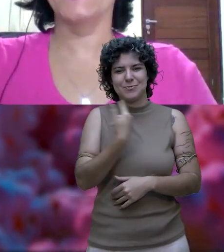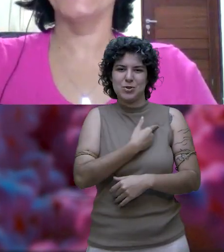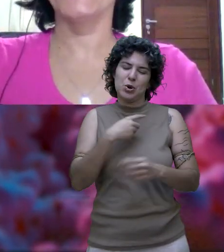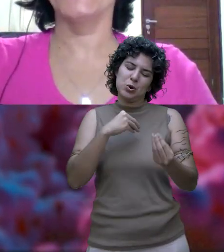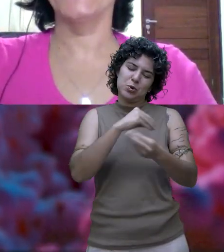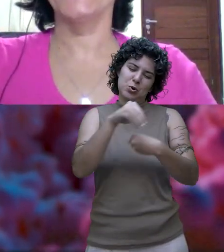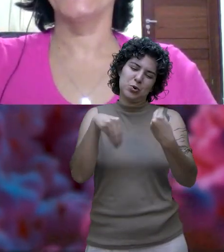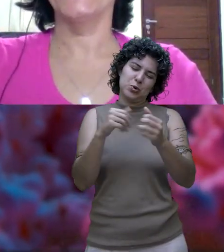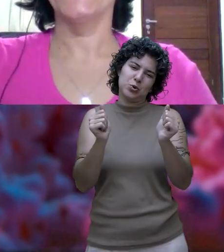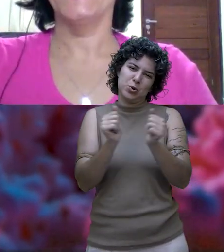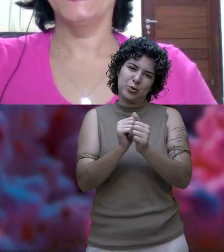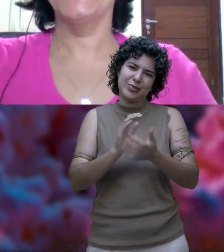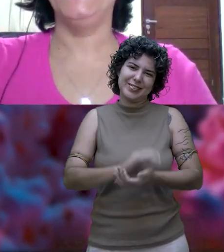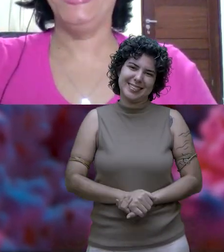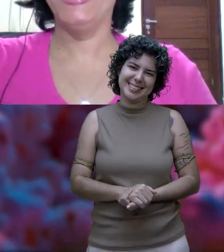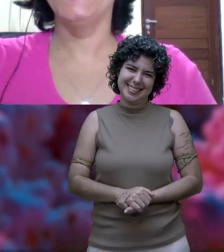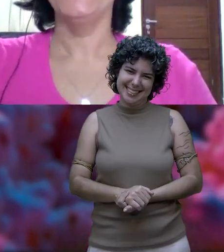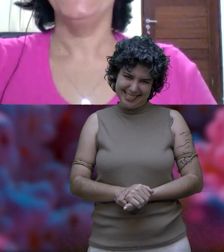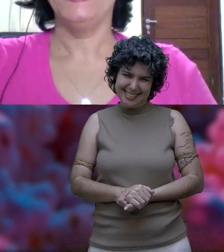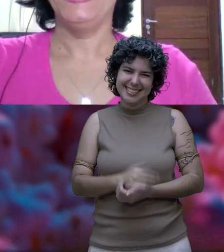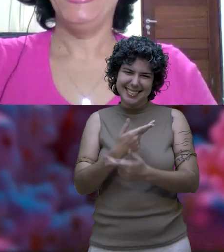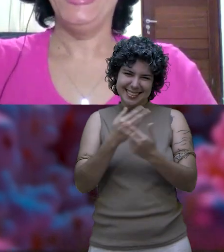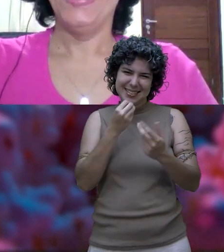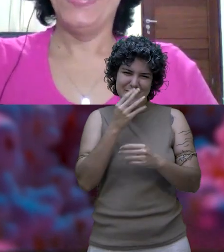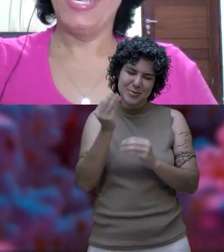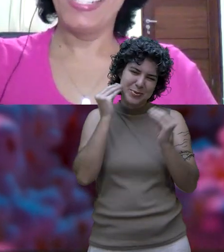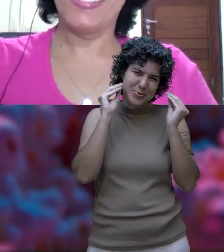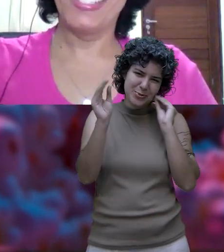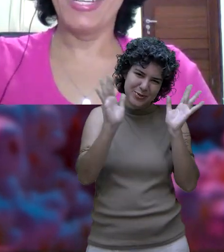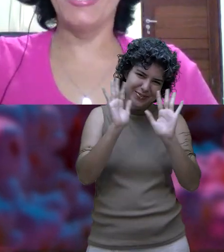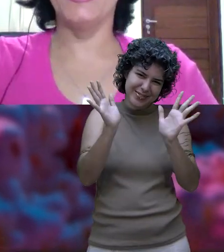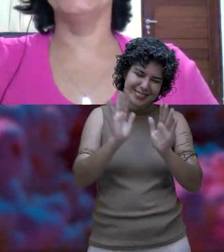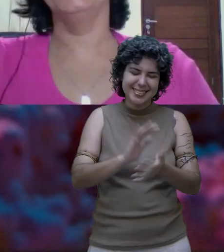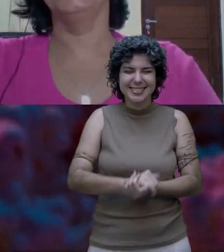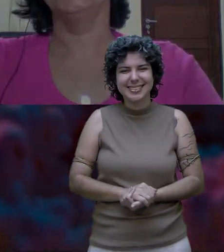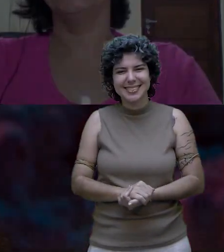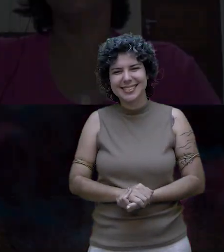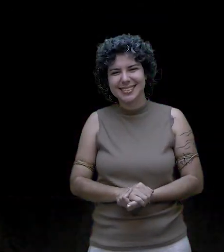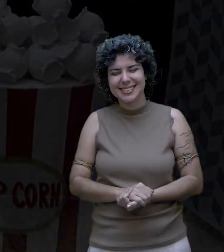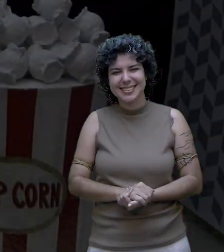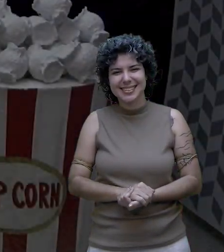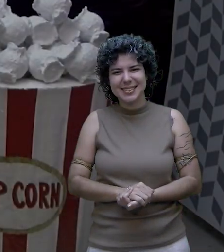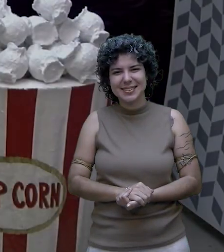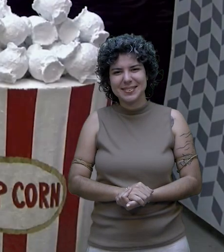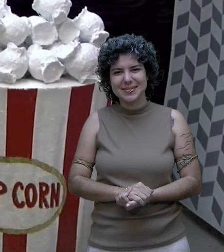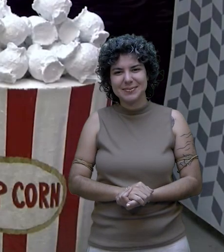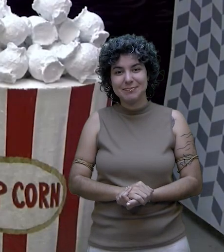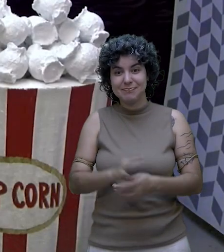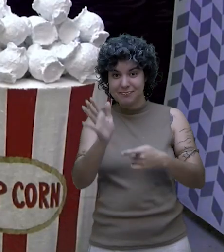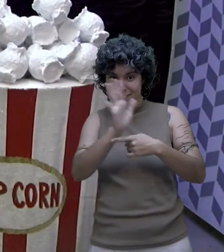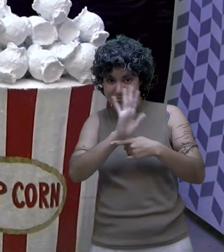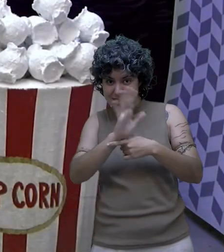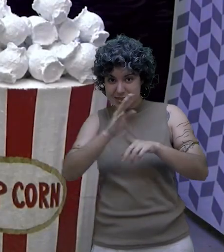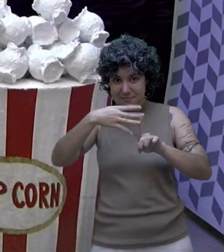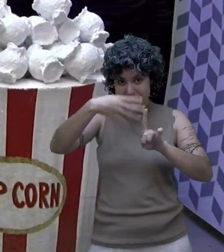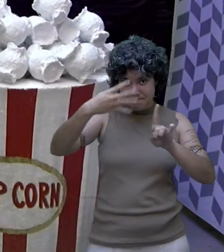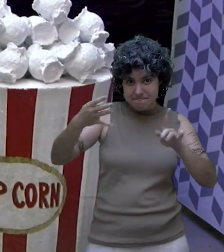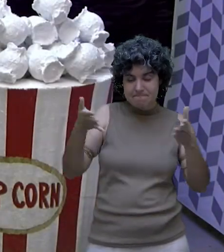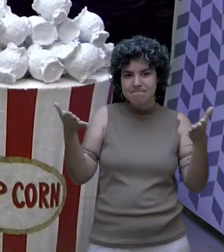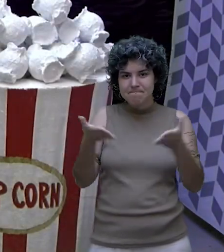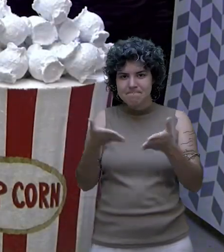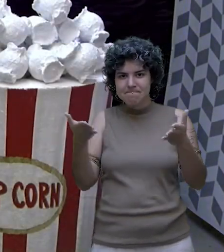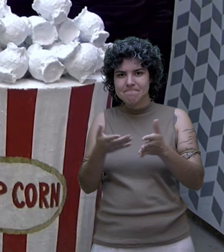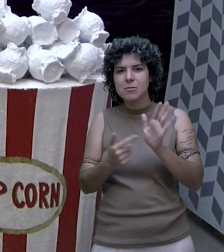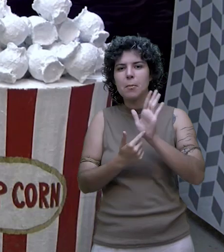misturadas. Eita, coisa boa. Beijo, tchau, tchau. Beijo, tchau. O Cinema do Vale hoje traz um